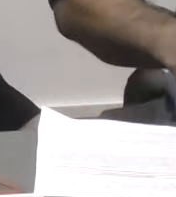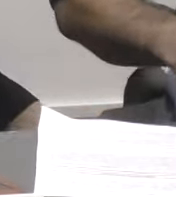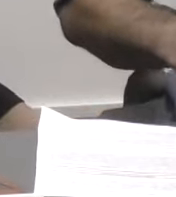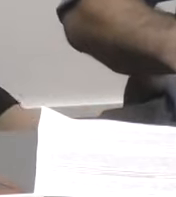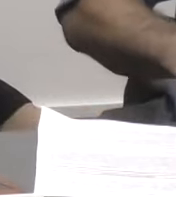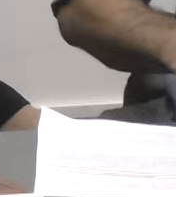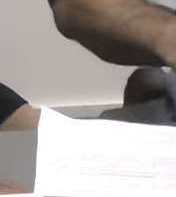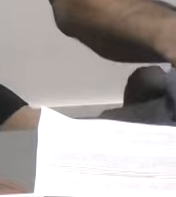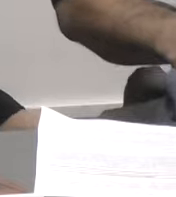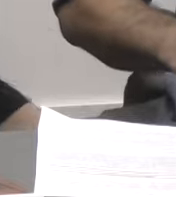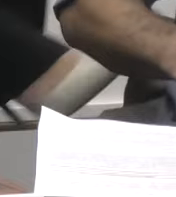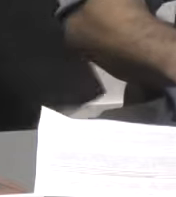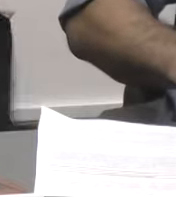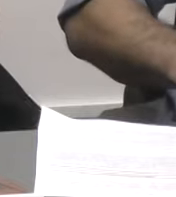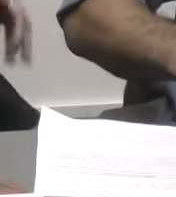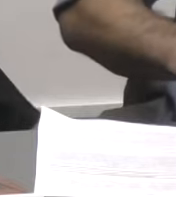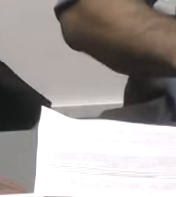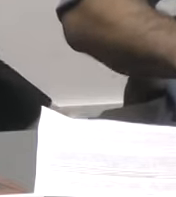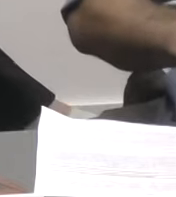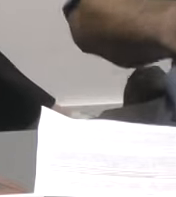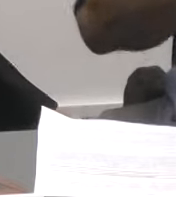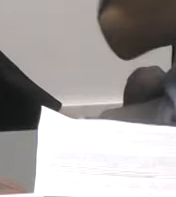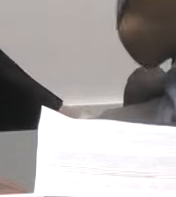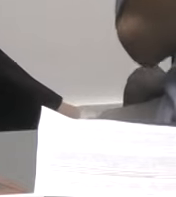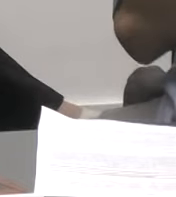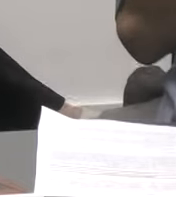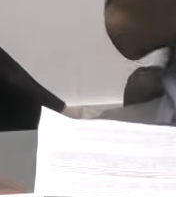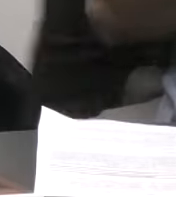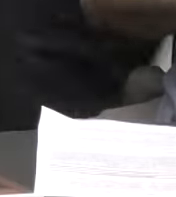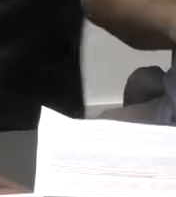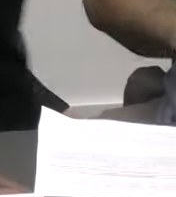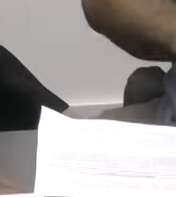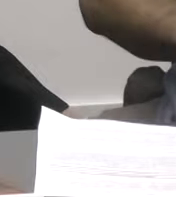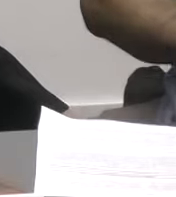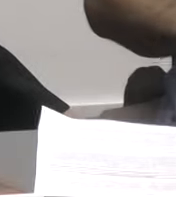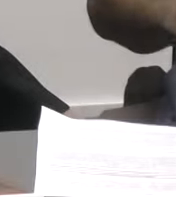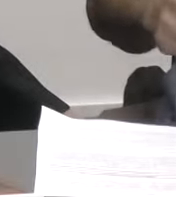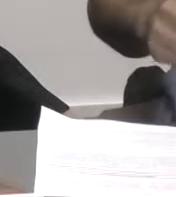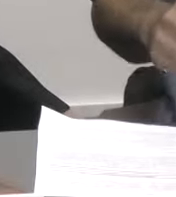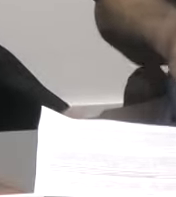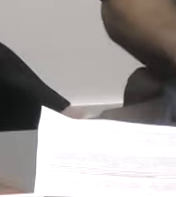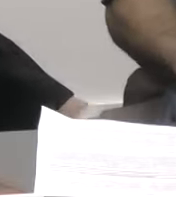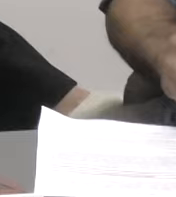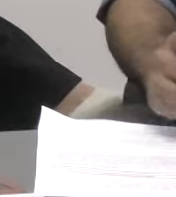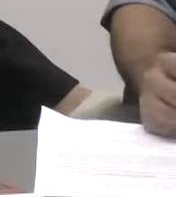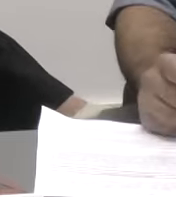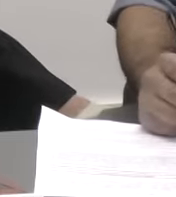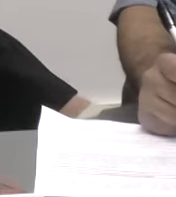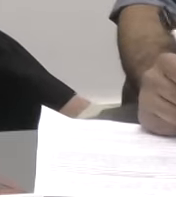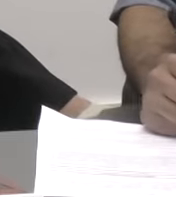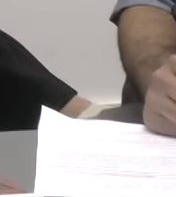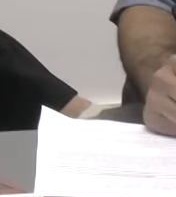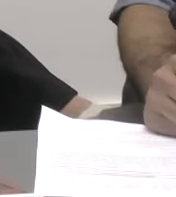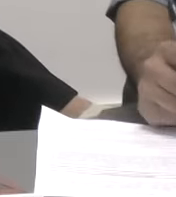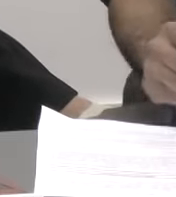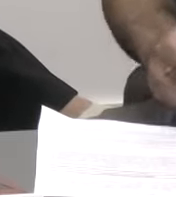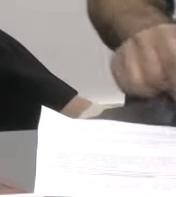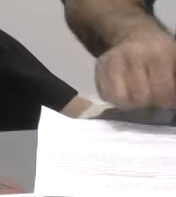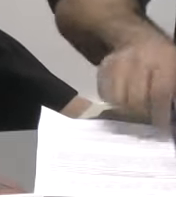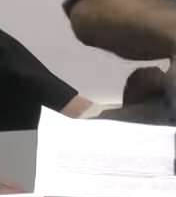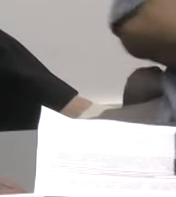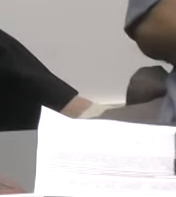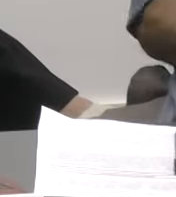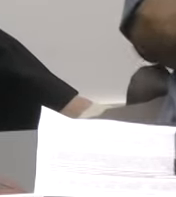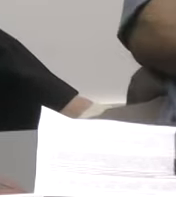a Firjan, com a INEA, que a lei determina várias coisas, que eles apresentem todo ano a declaração das embalagens que põem no meio ambiente,